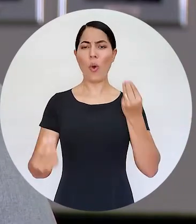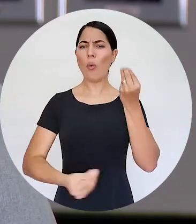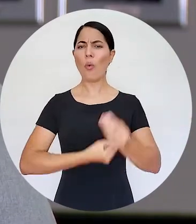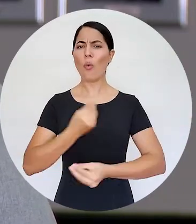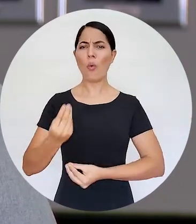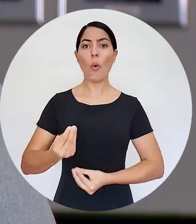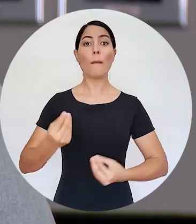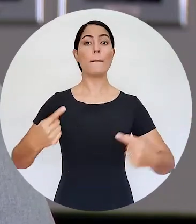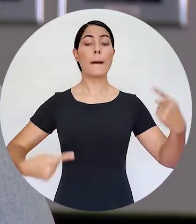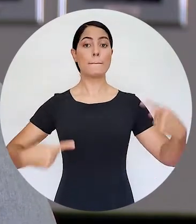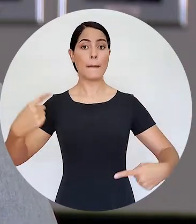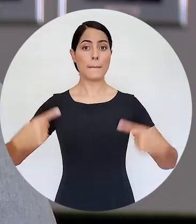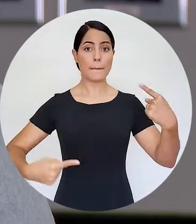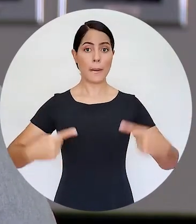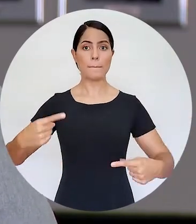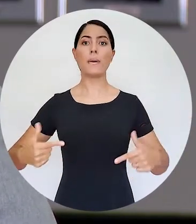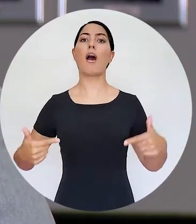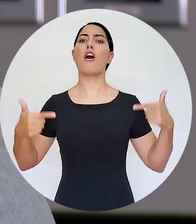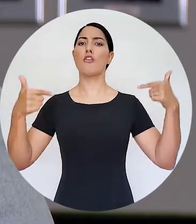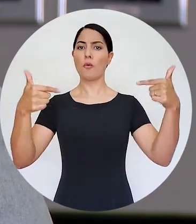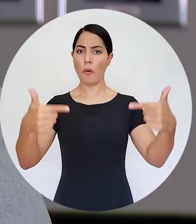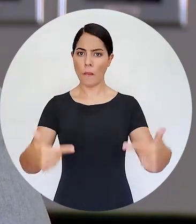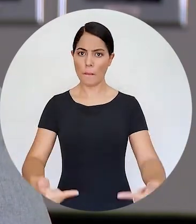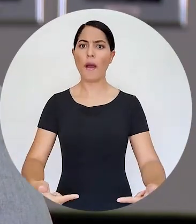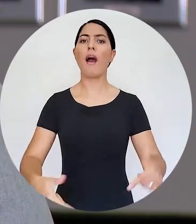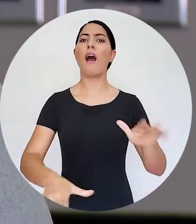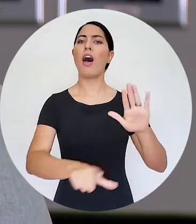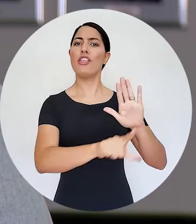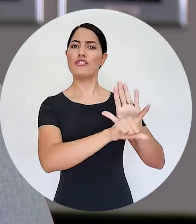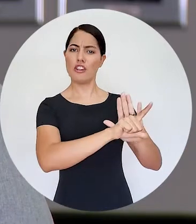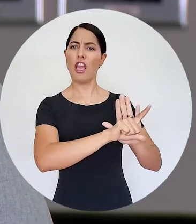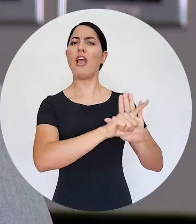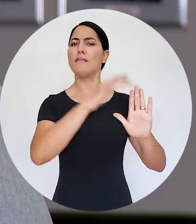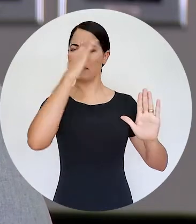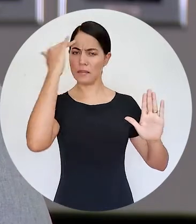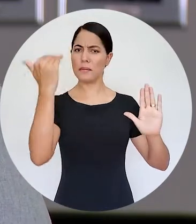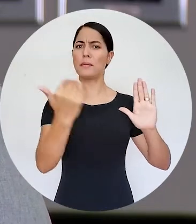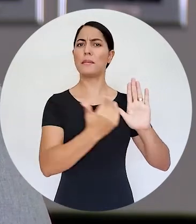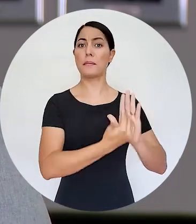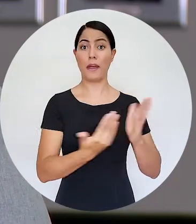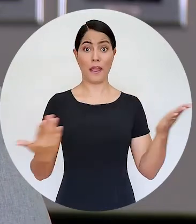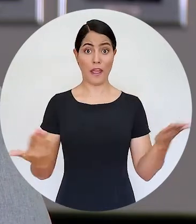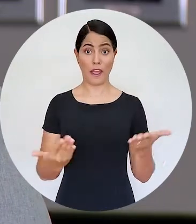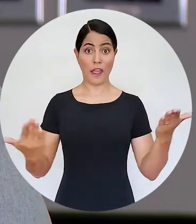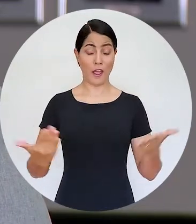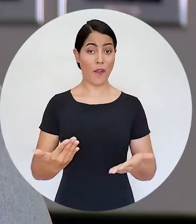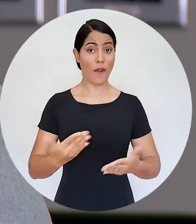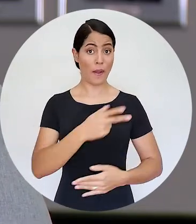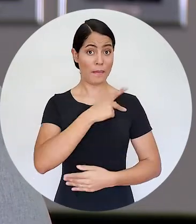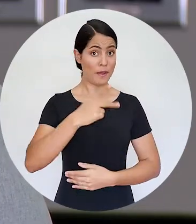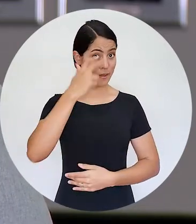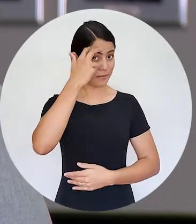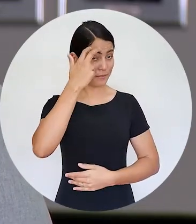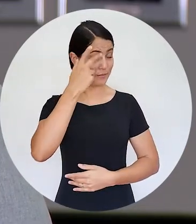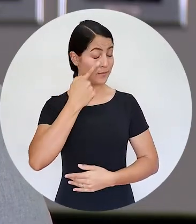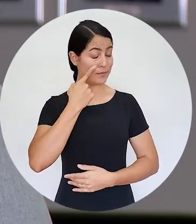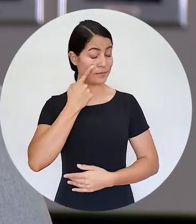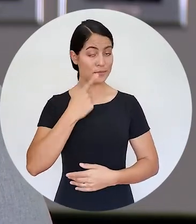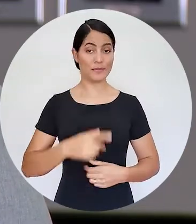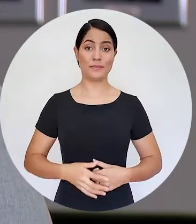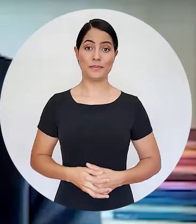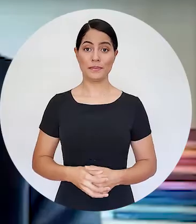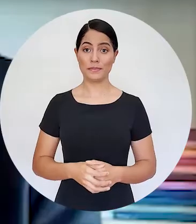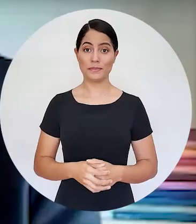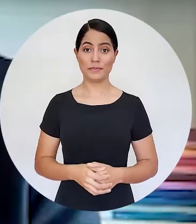discussões legislativas e entrega de resultados como revela o presidente Nacional da OAB Felipe